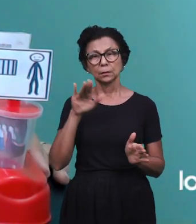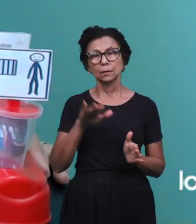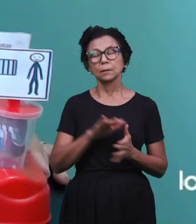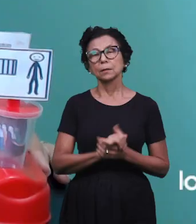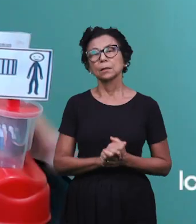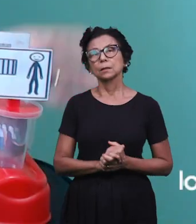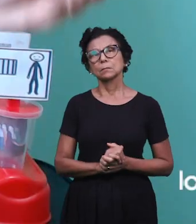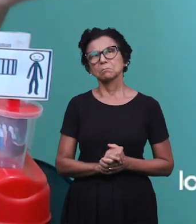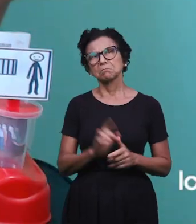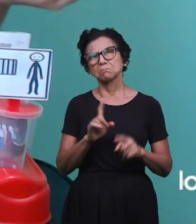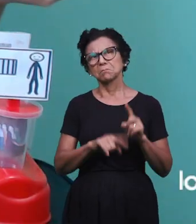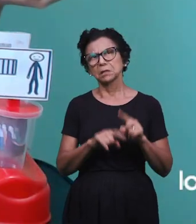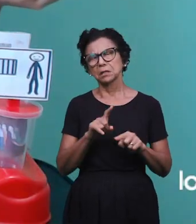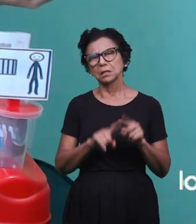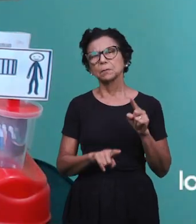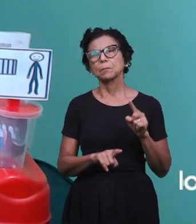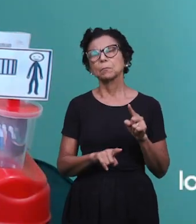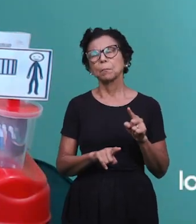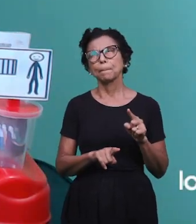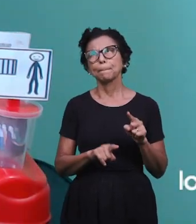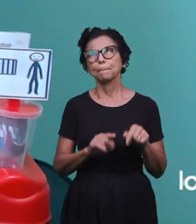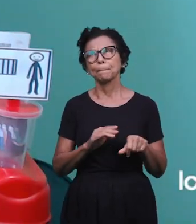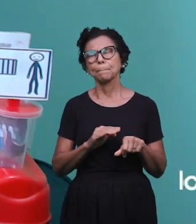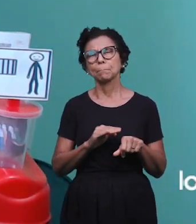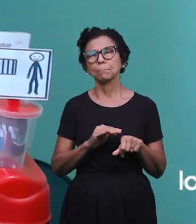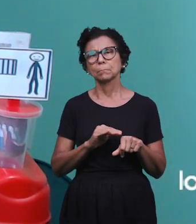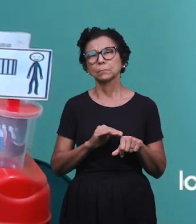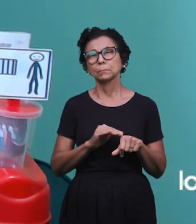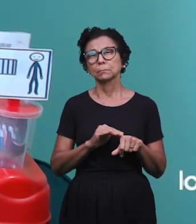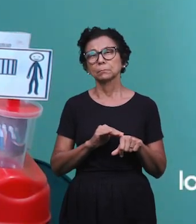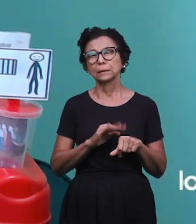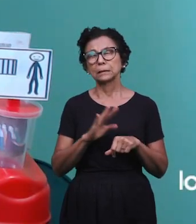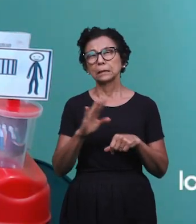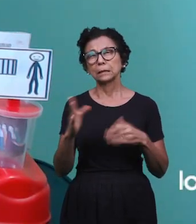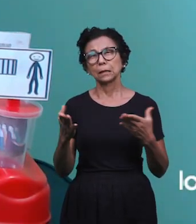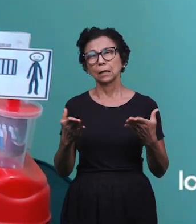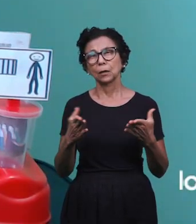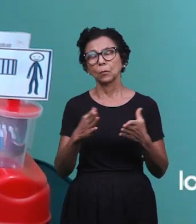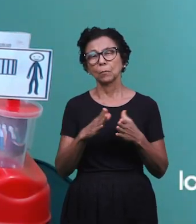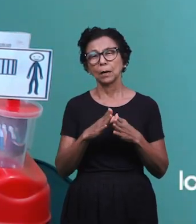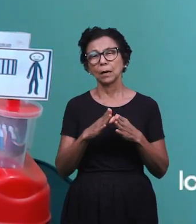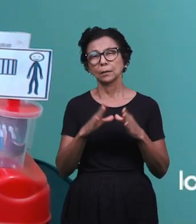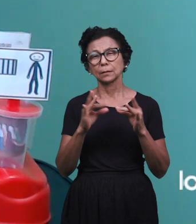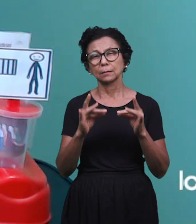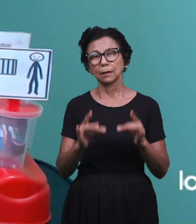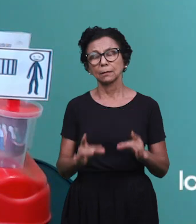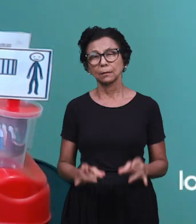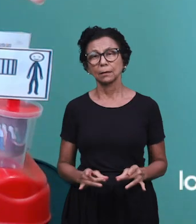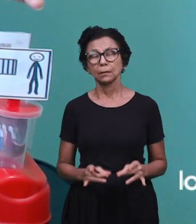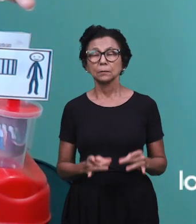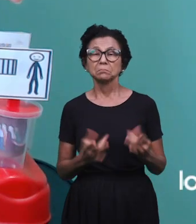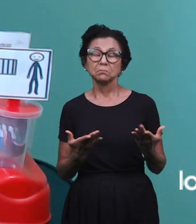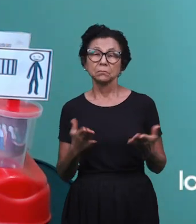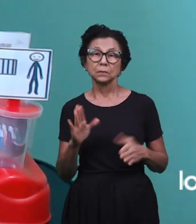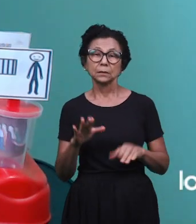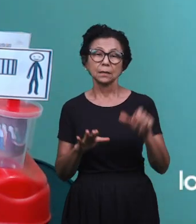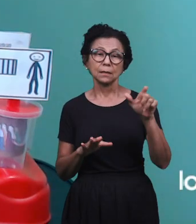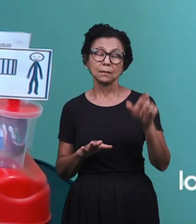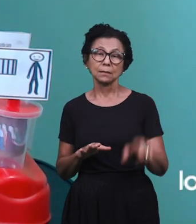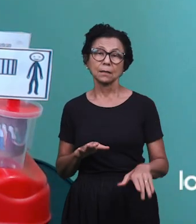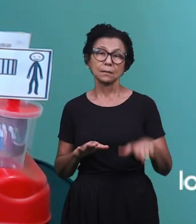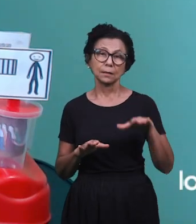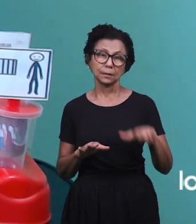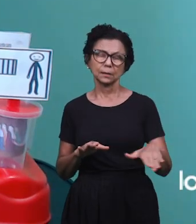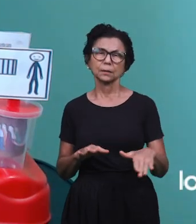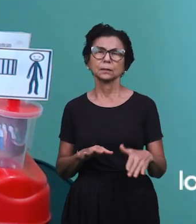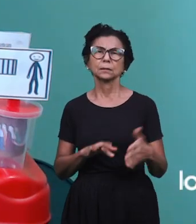nós precisamos de um material mais concreto, às vezes essa criança é uma criança que já lê, então atividades